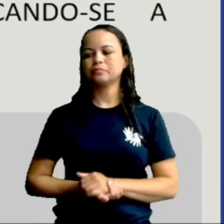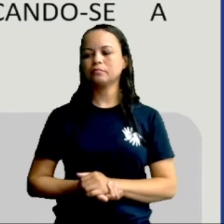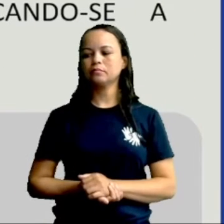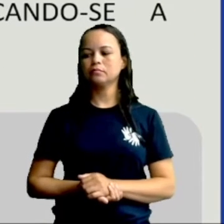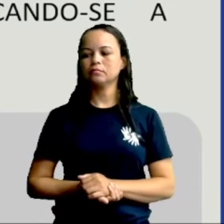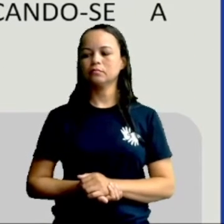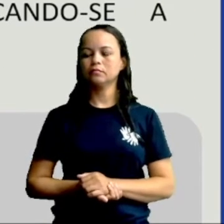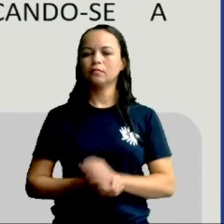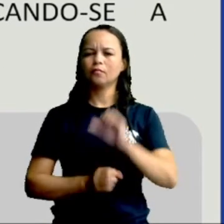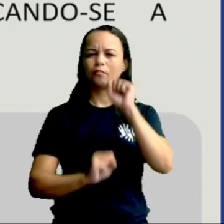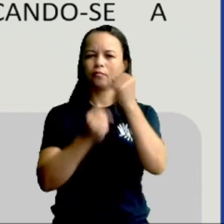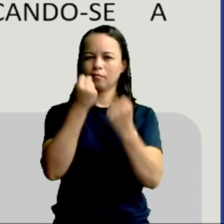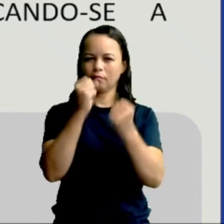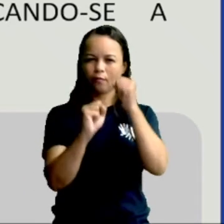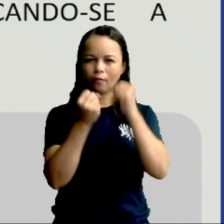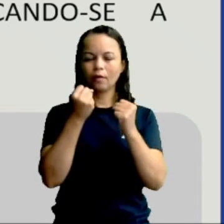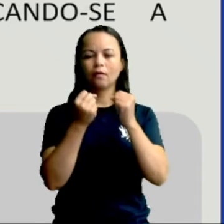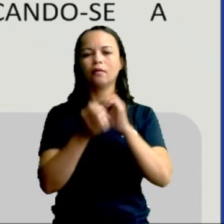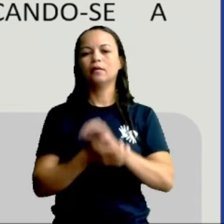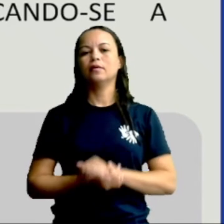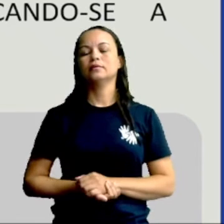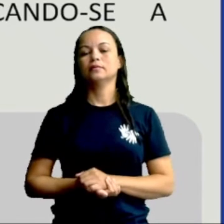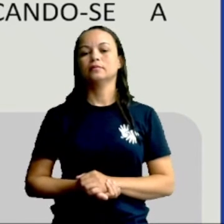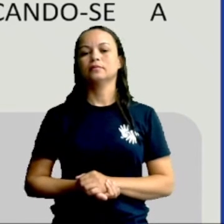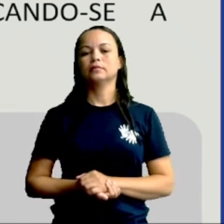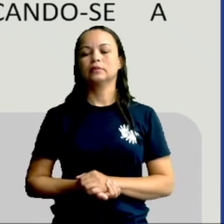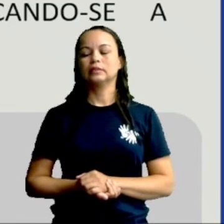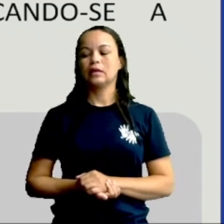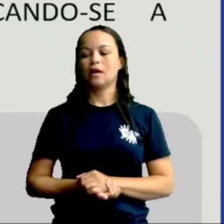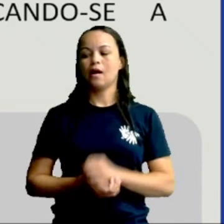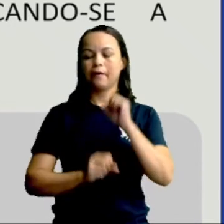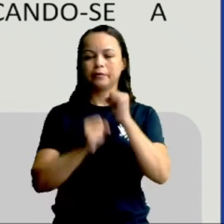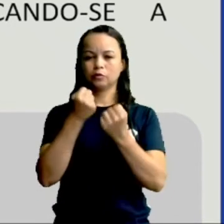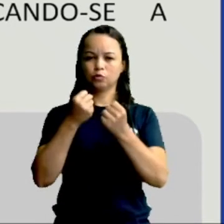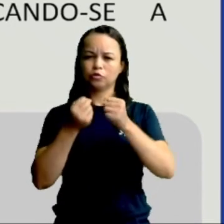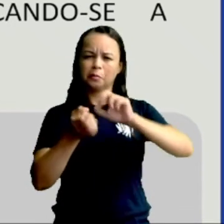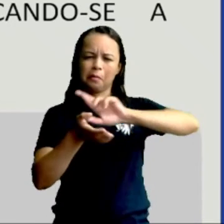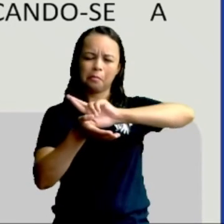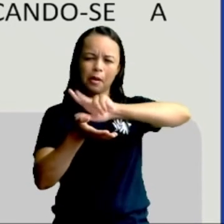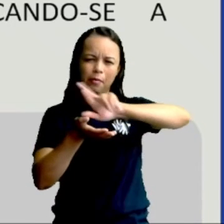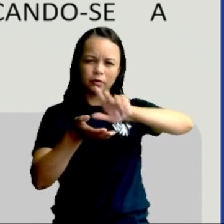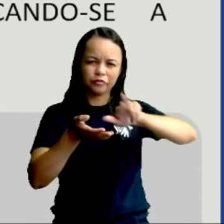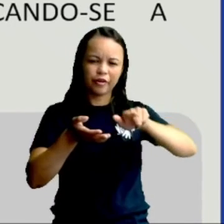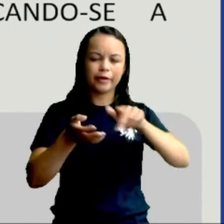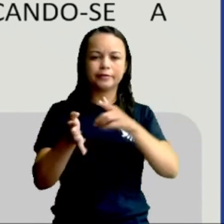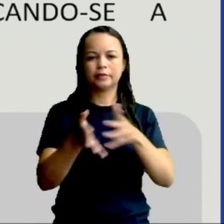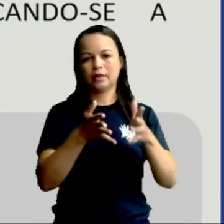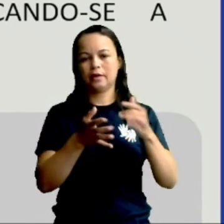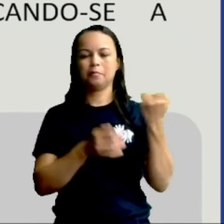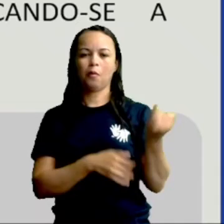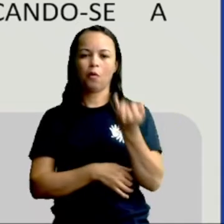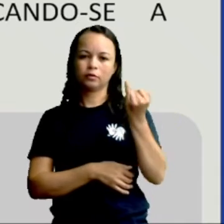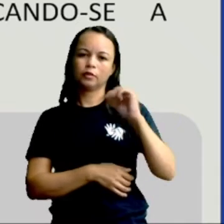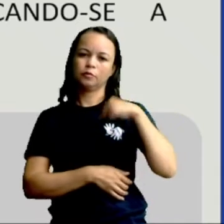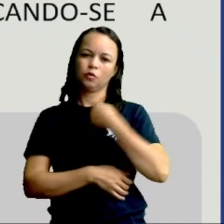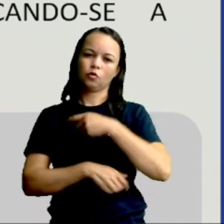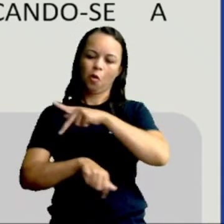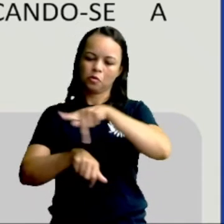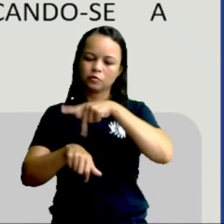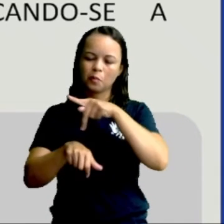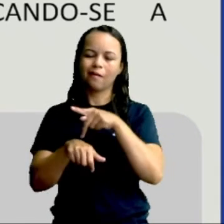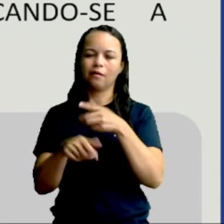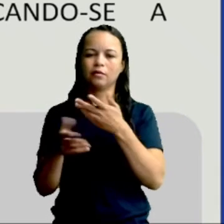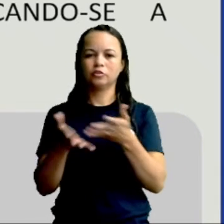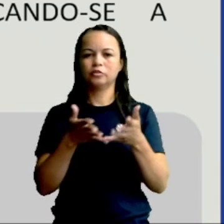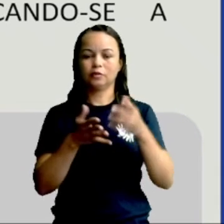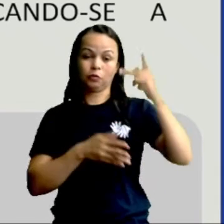Sobre a indústria. A indústria da região ela é bem diversificada e é muito importante para o nosso país, né? São Paulo concentra a